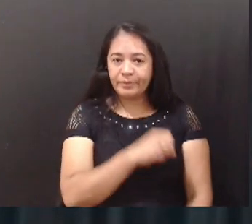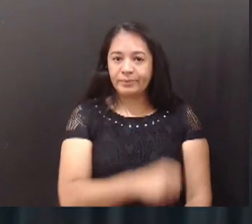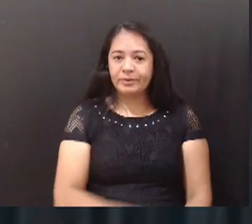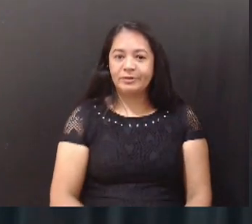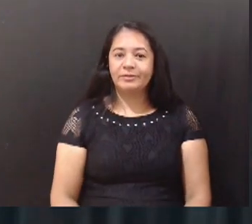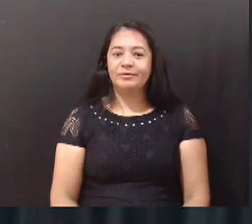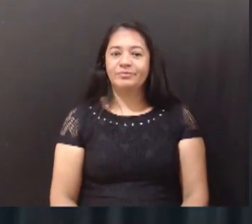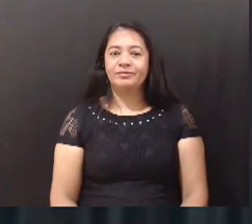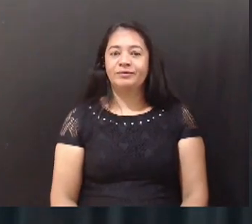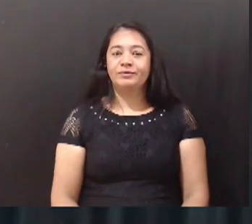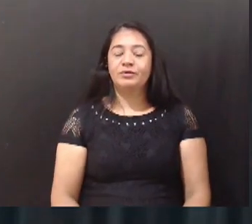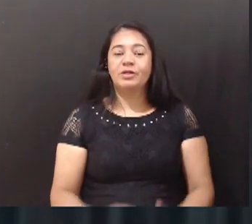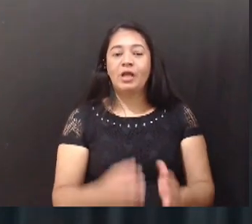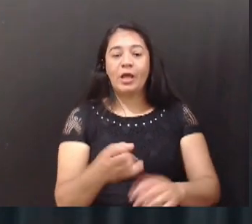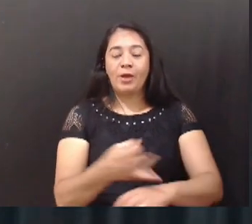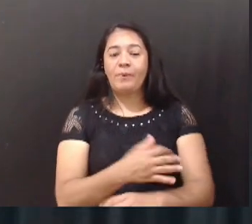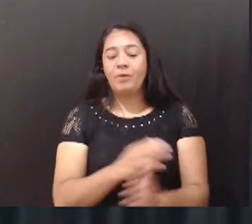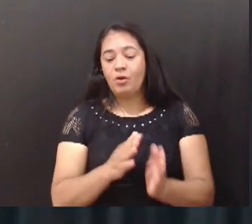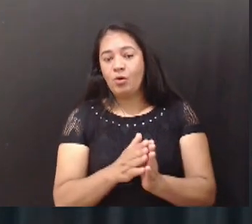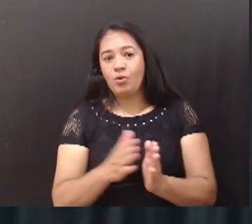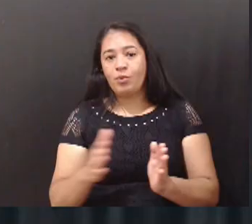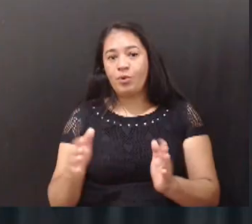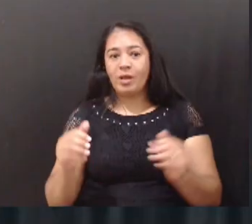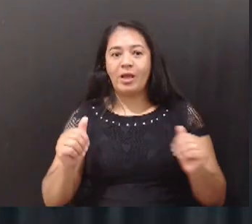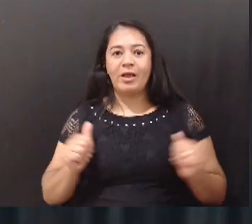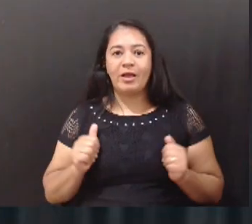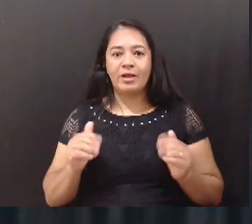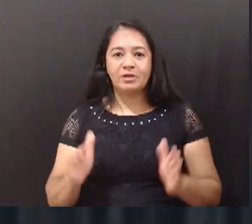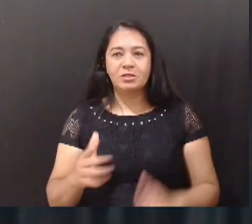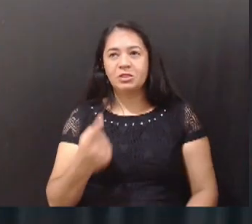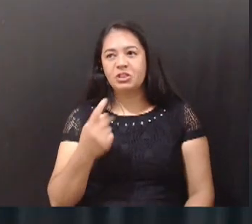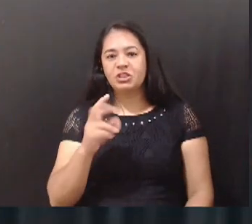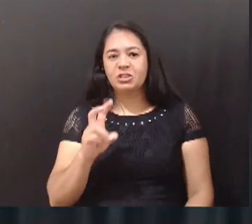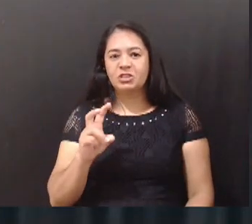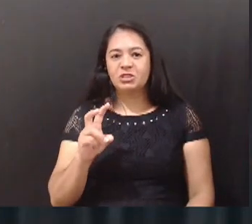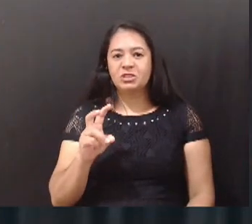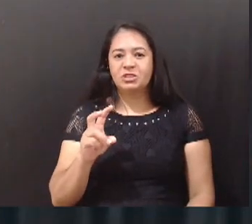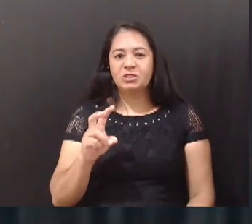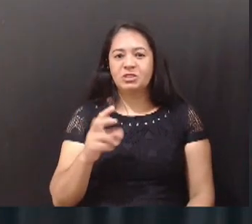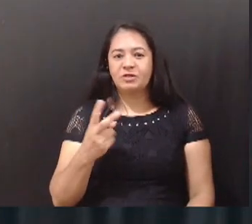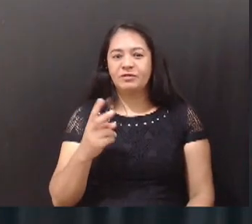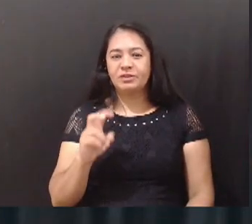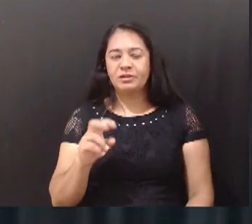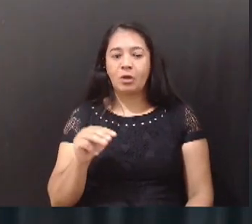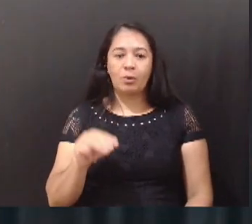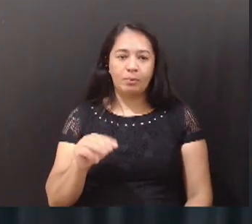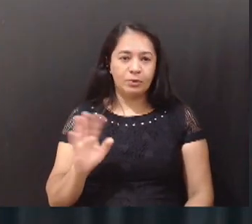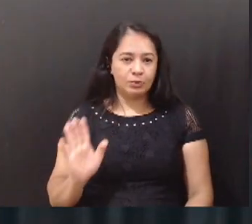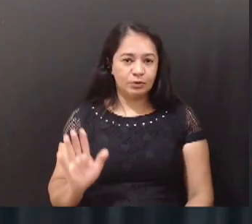Emoção dura, quando está ativada, de 15 a 25 minutos.